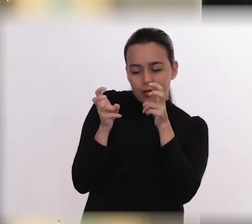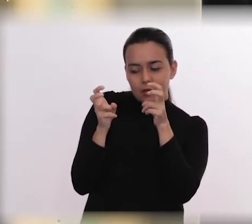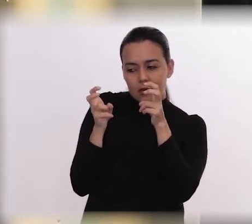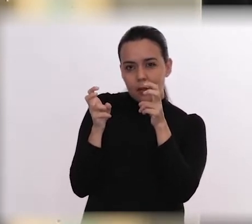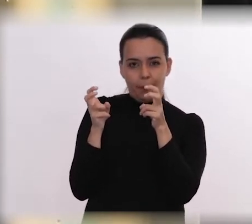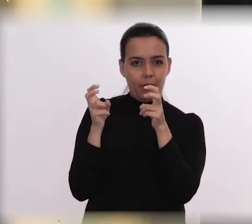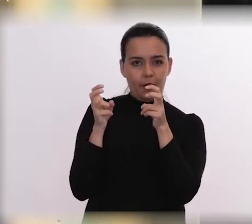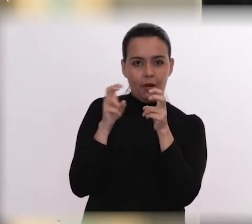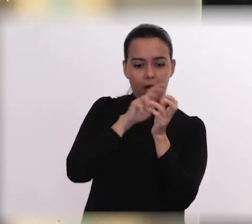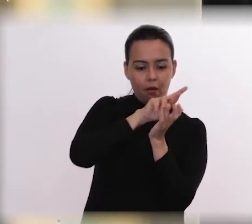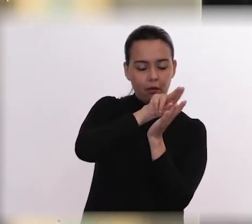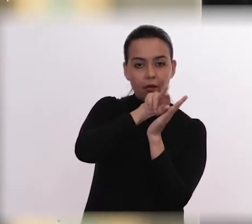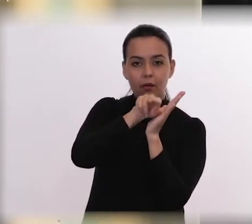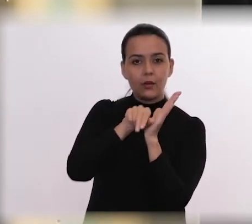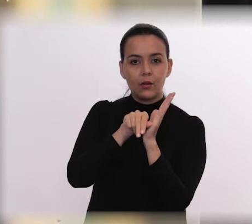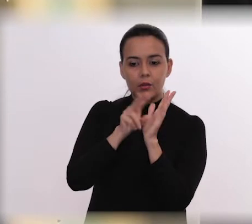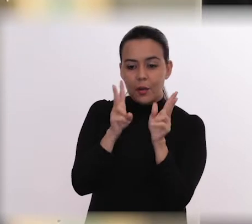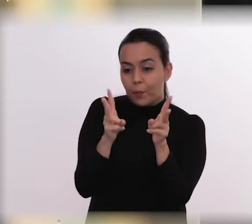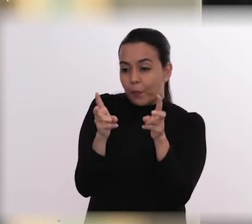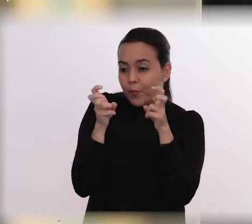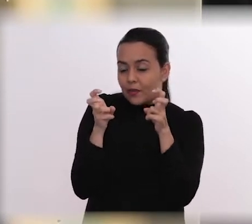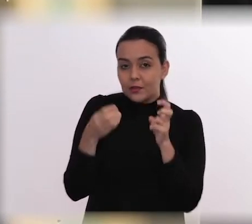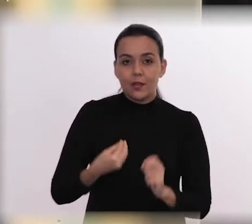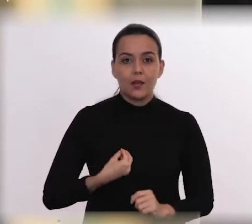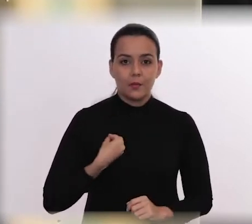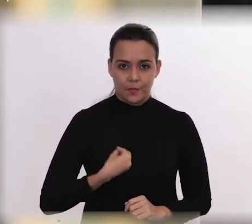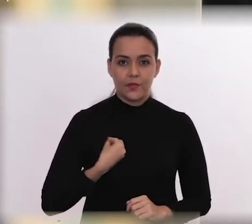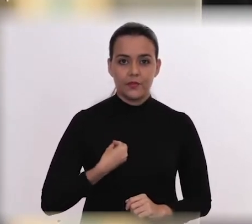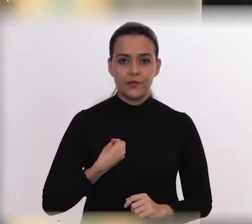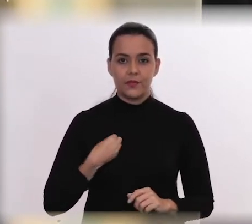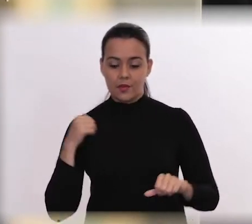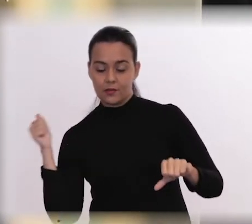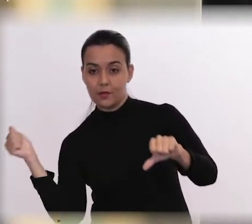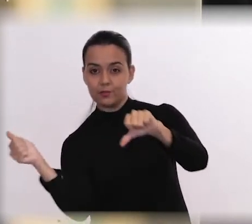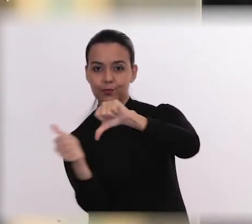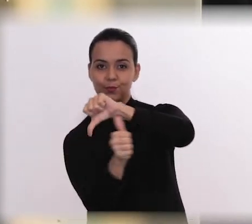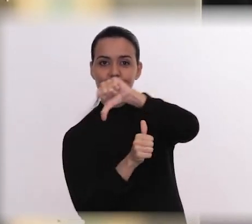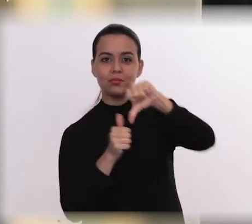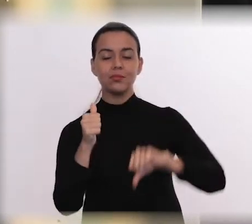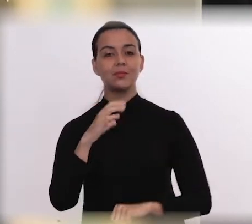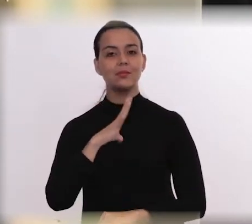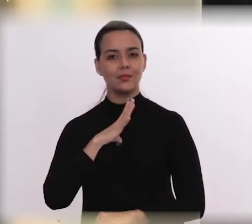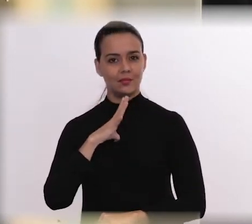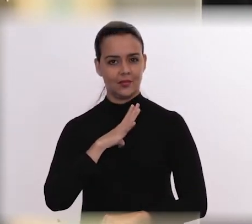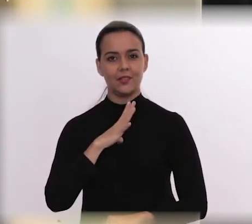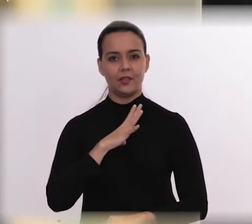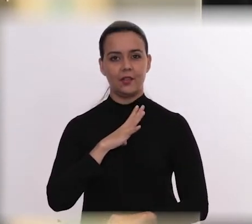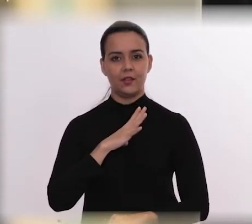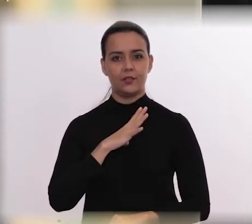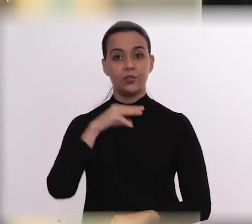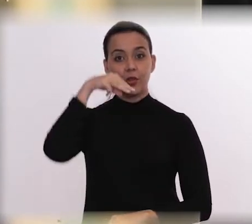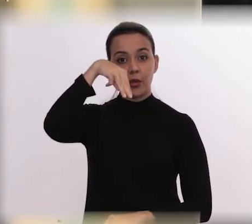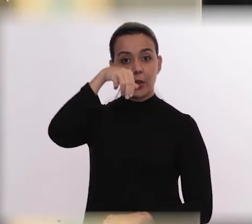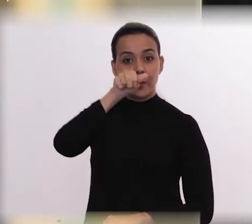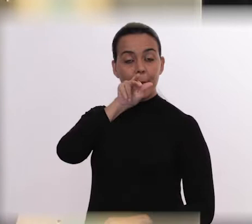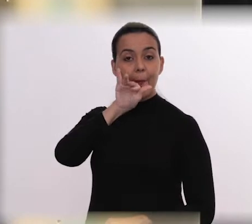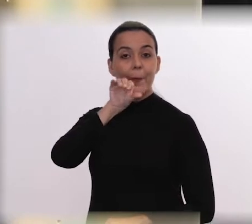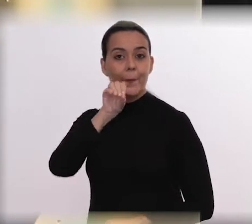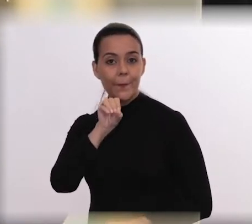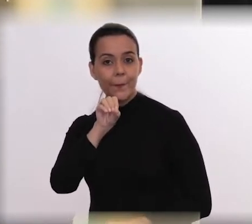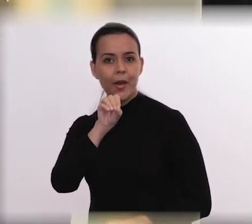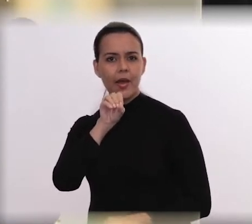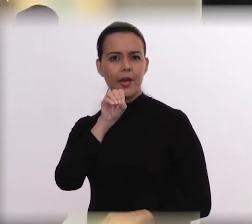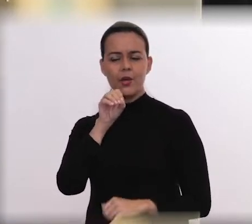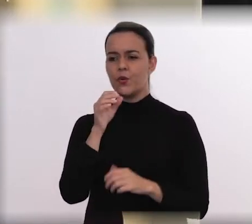mais dilemática desse processo de modernização. O Mário de Andrade ele não embarca na euforia do